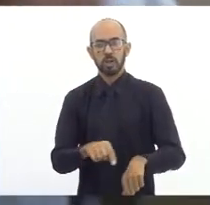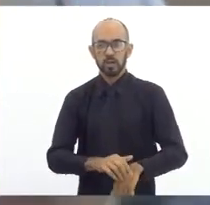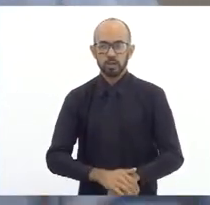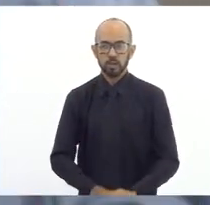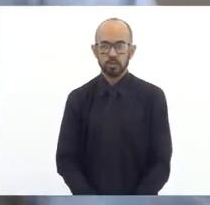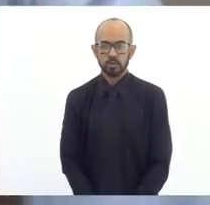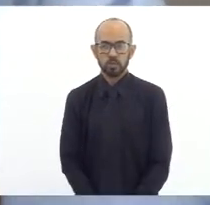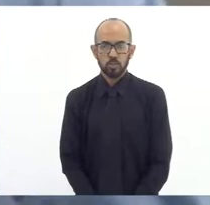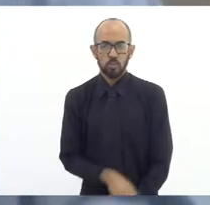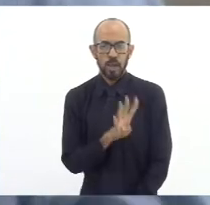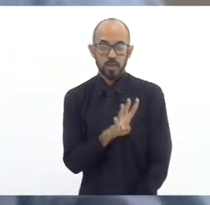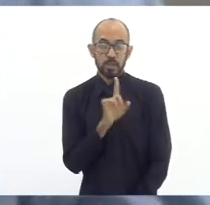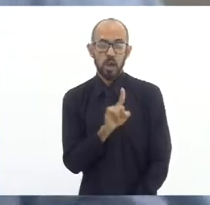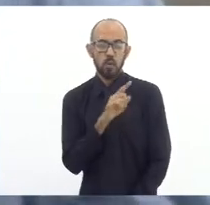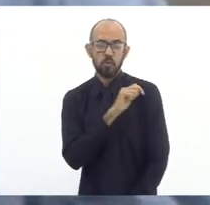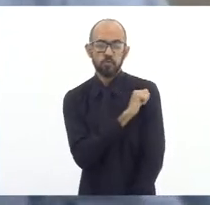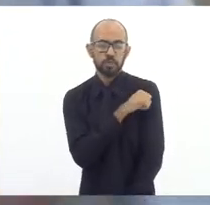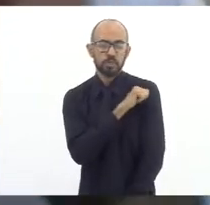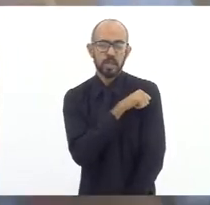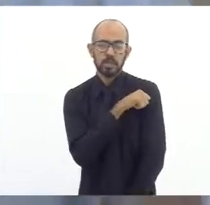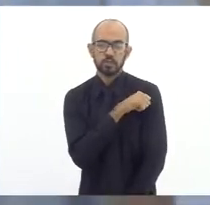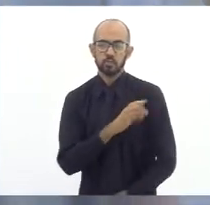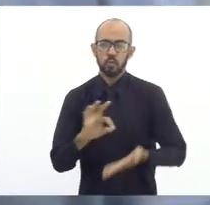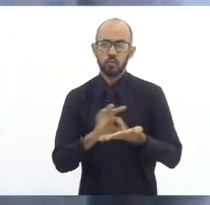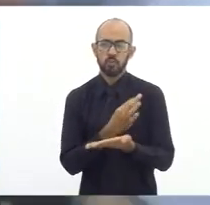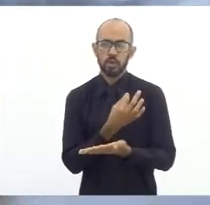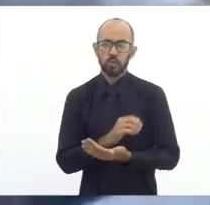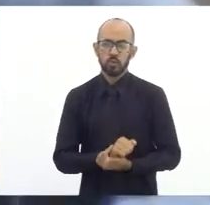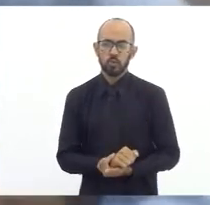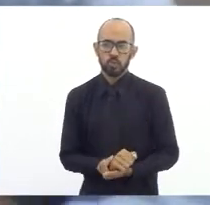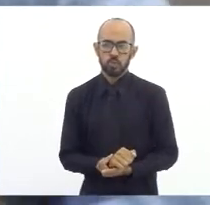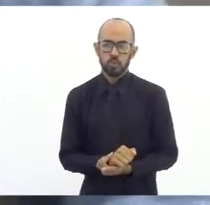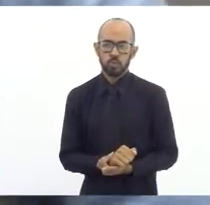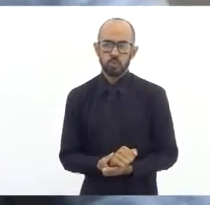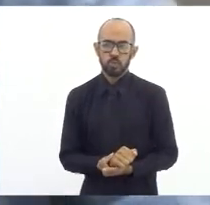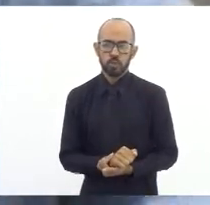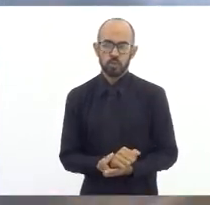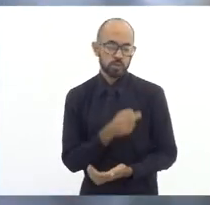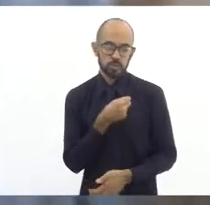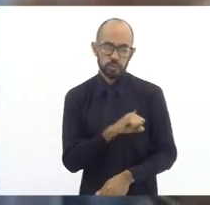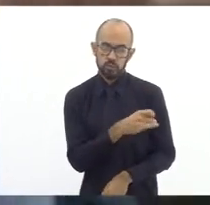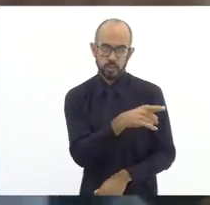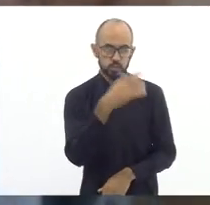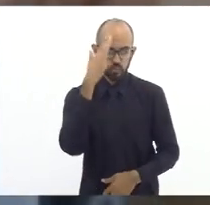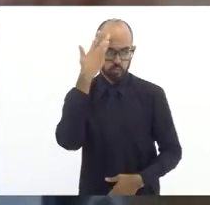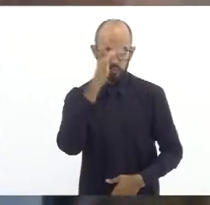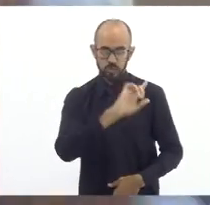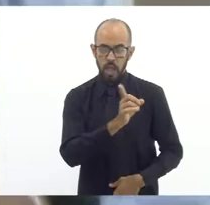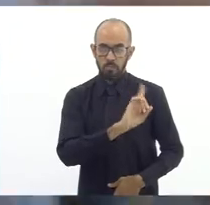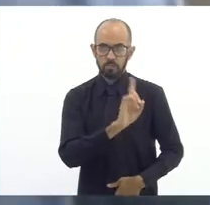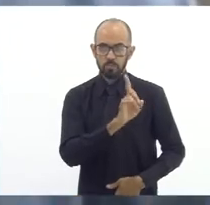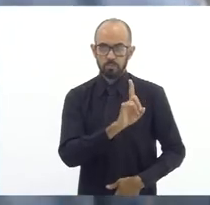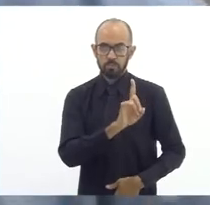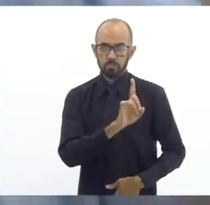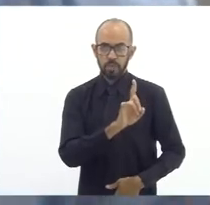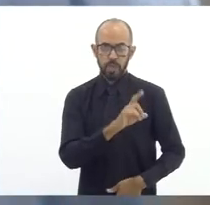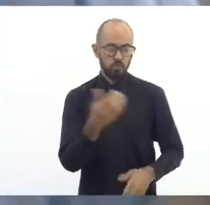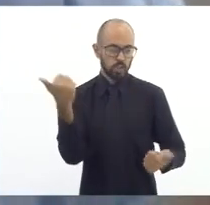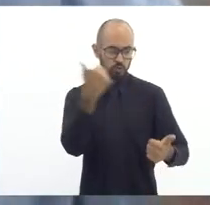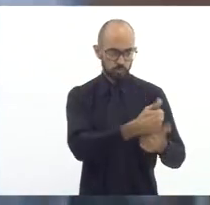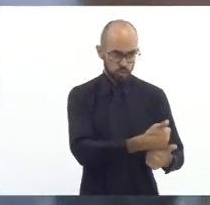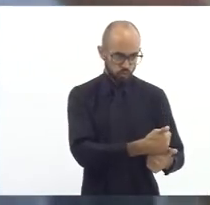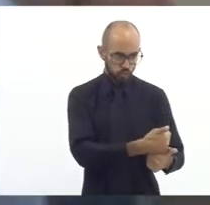41 fiscais do governo. Para quem não conhece absolutamente nada. Para colocar